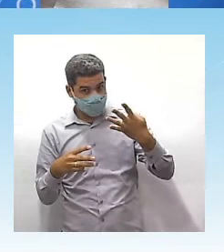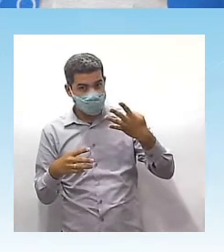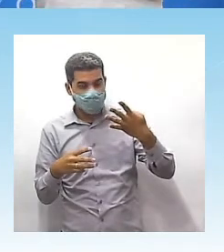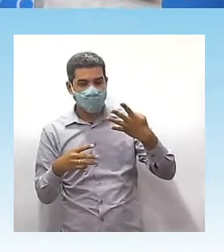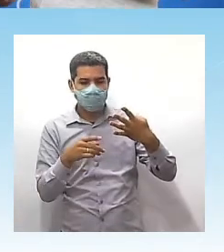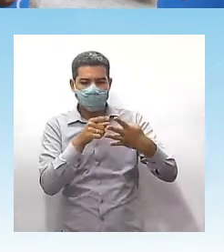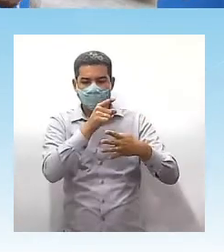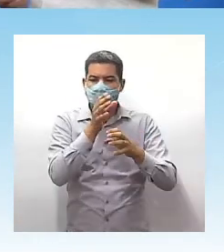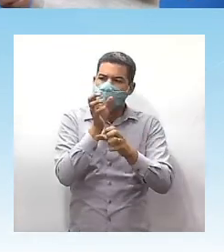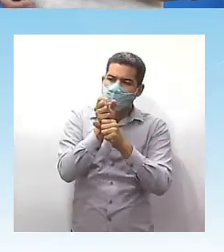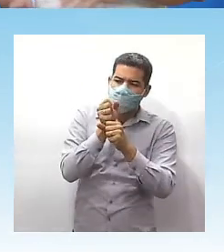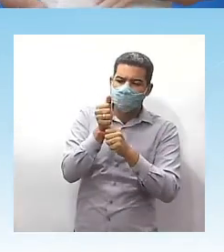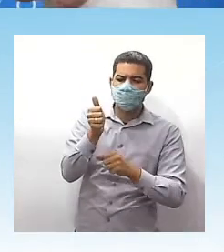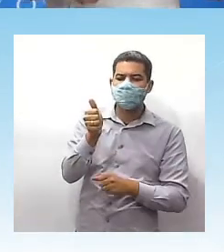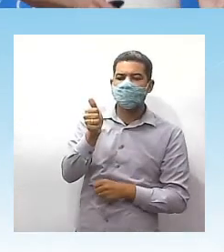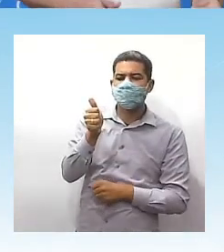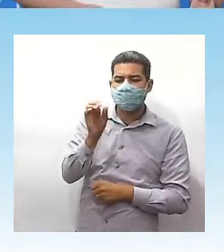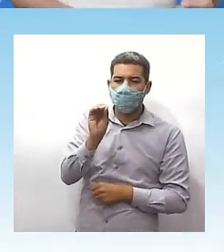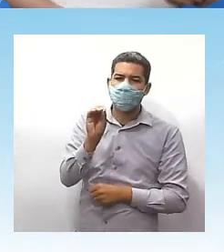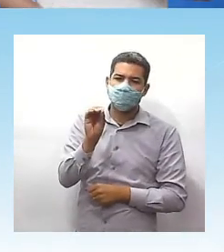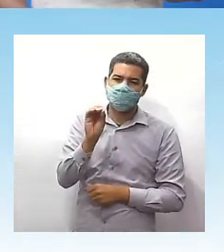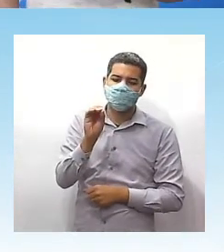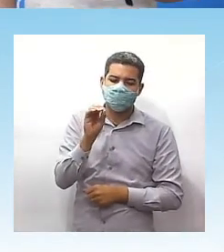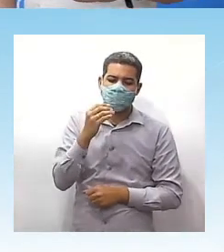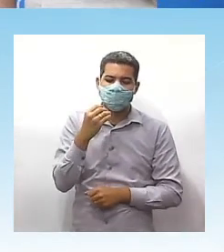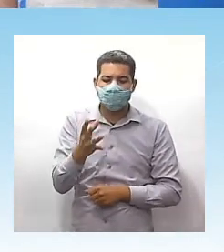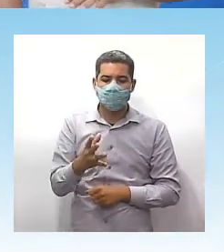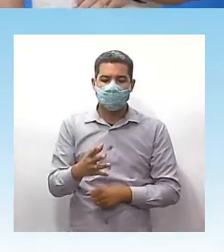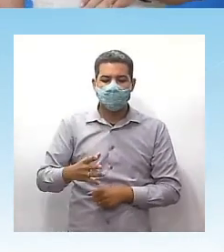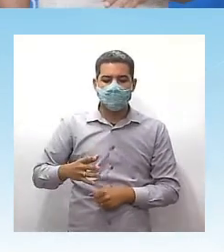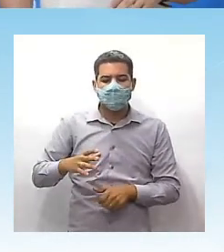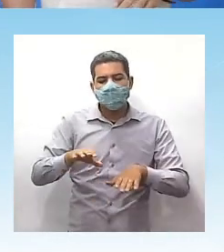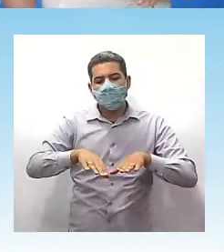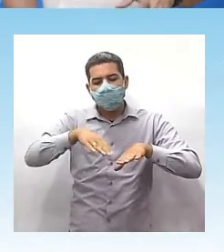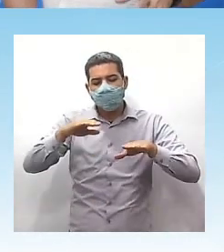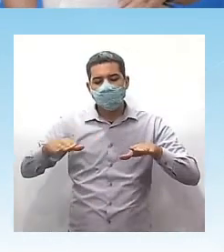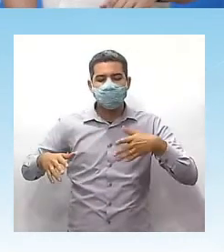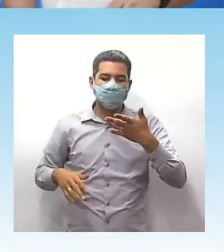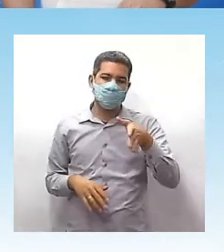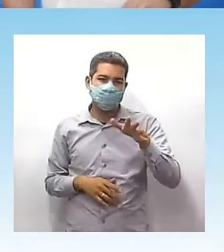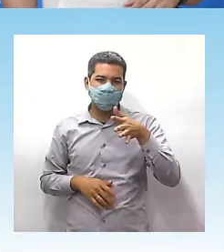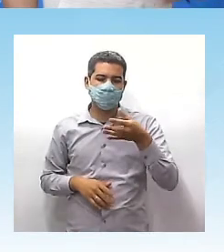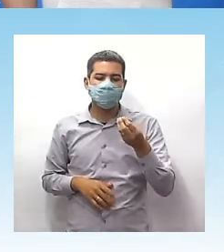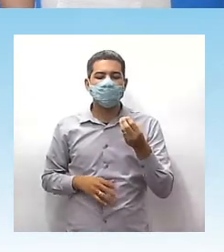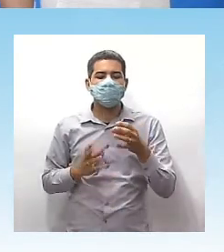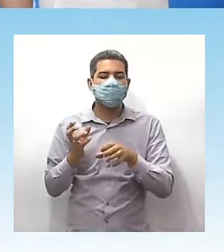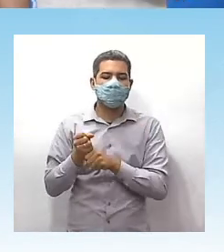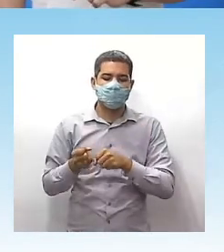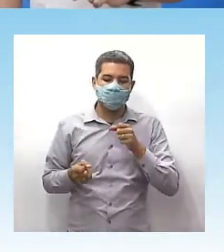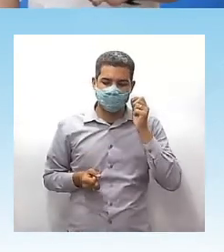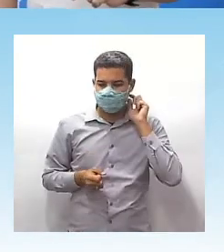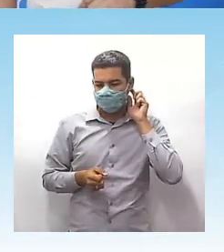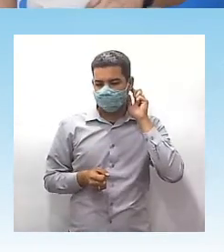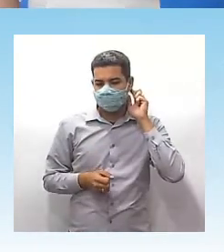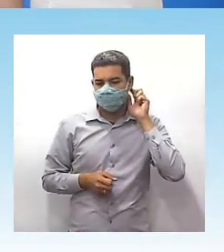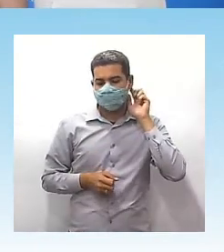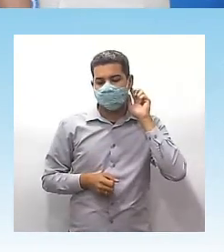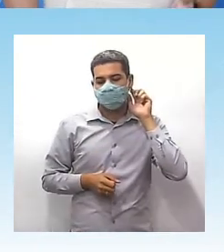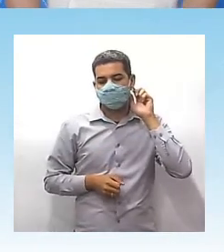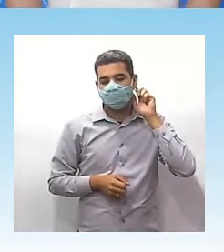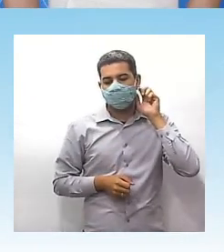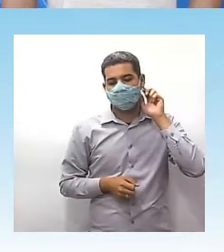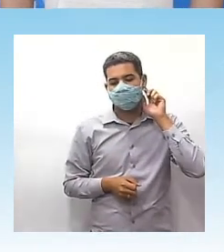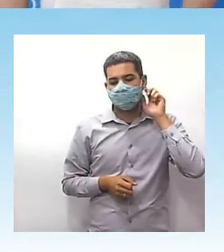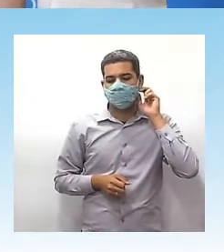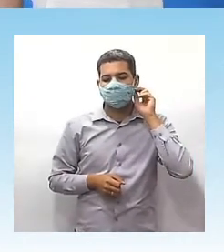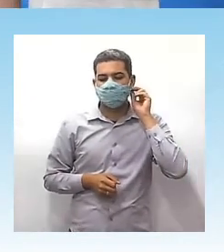bom? 64 apenas, tá bom? Dessa forma, a melhor aproximação da média de mais dessa nota, diferente da nota 10, no